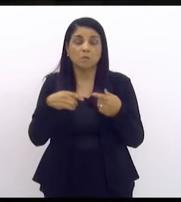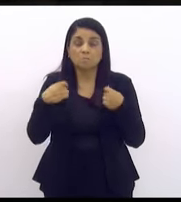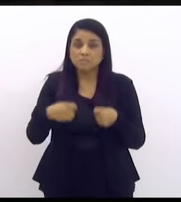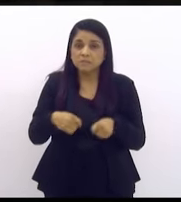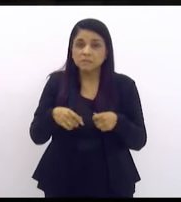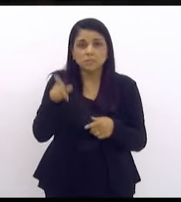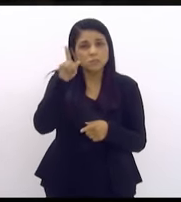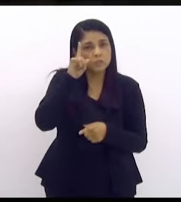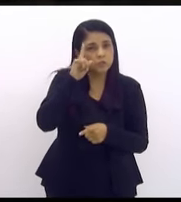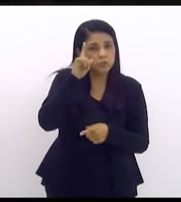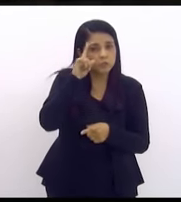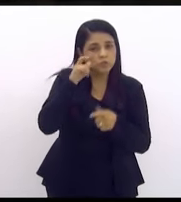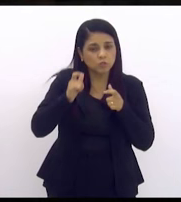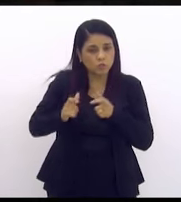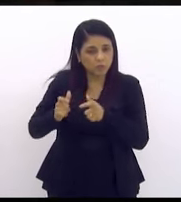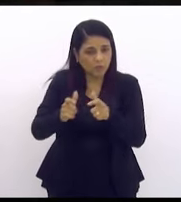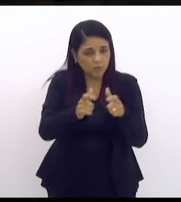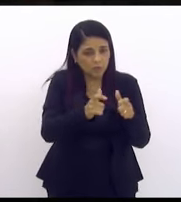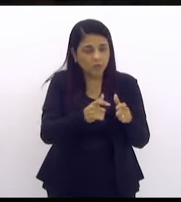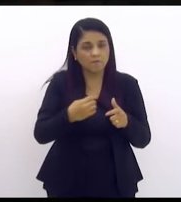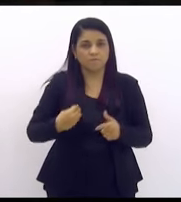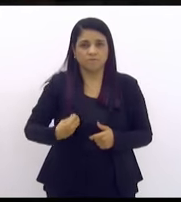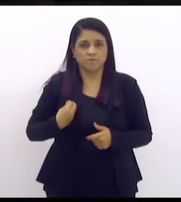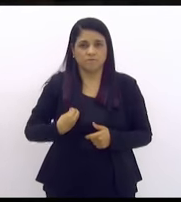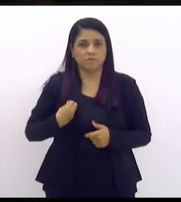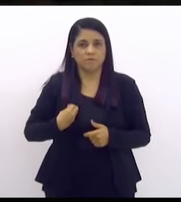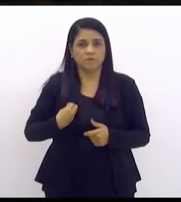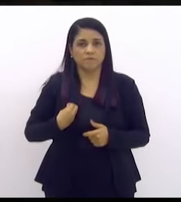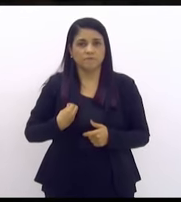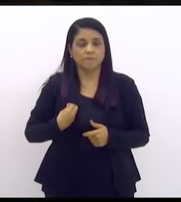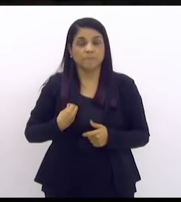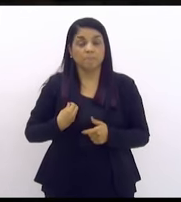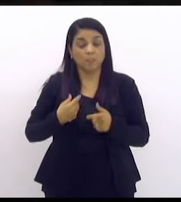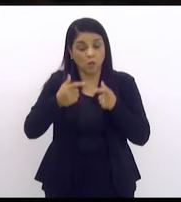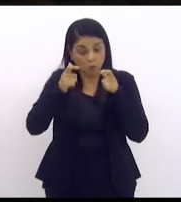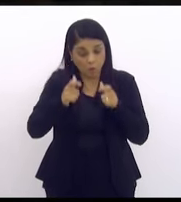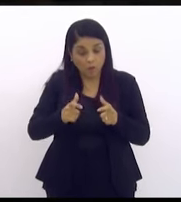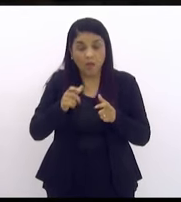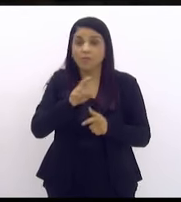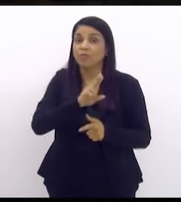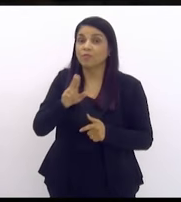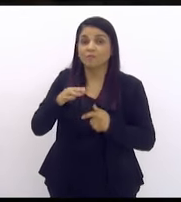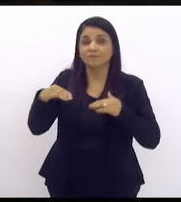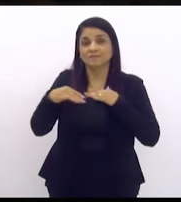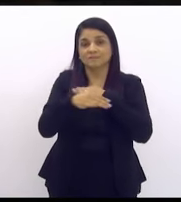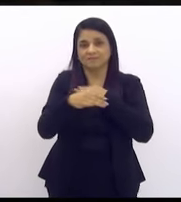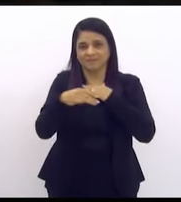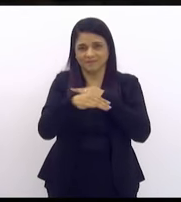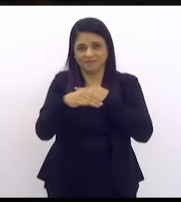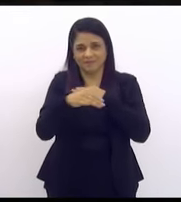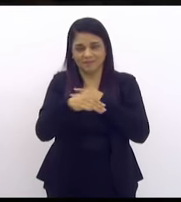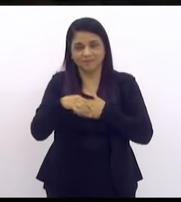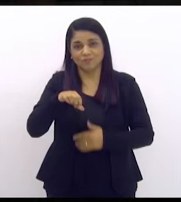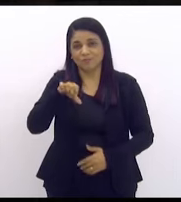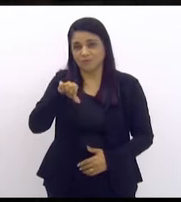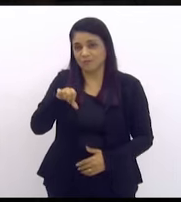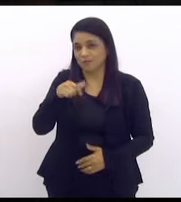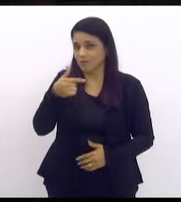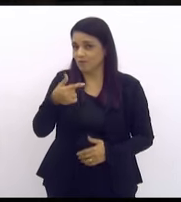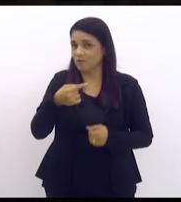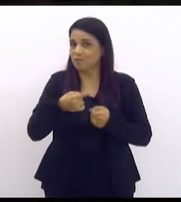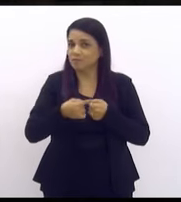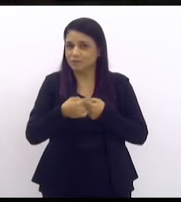dia, nos lugares onde a gente vive. E esse lugar se chama cidade. No caso do Estado do Rio, 92